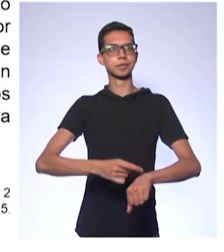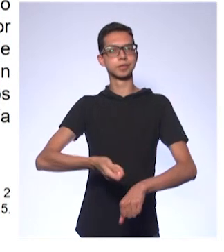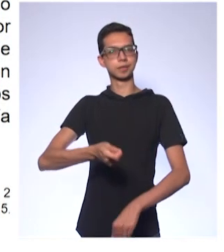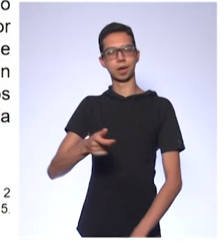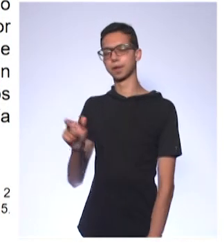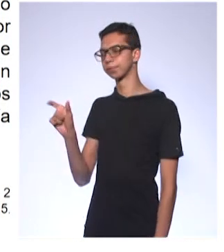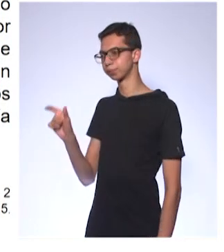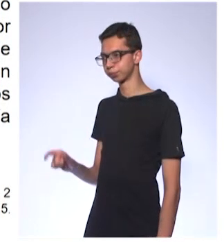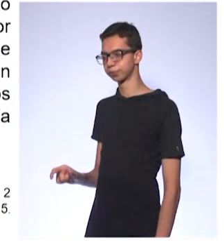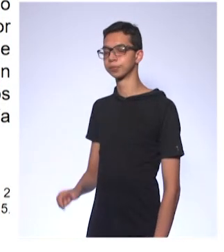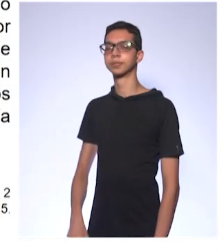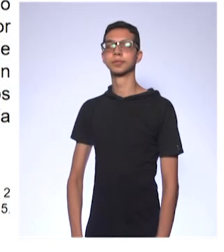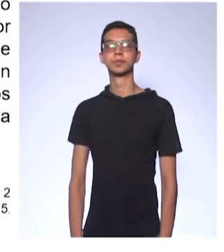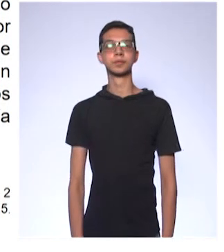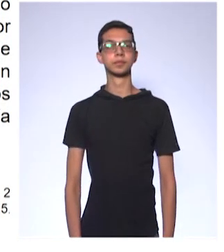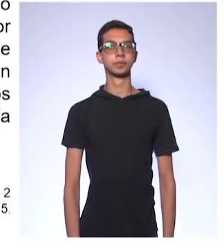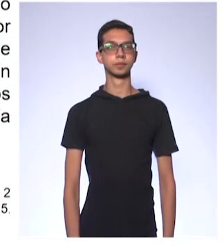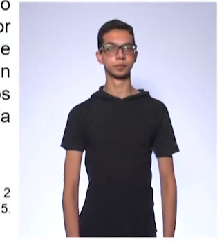Pero